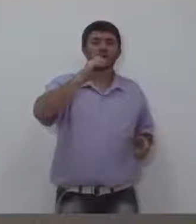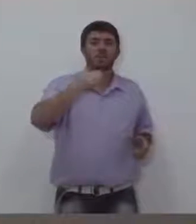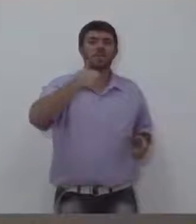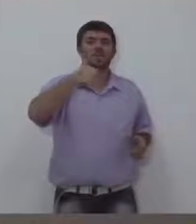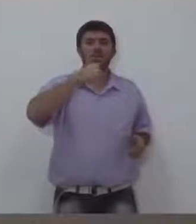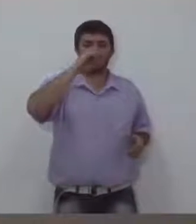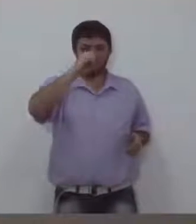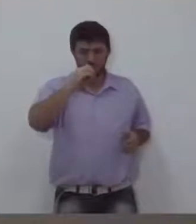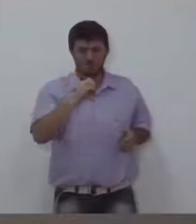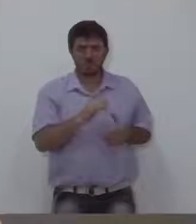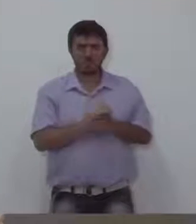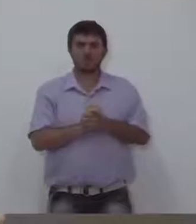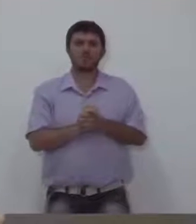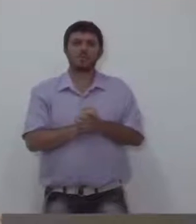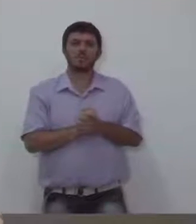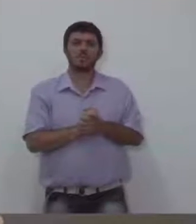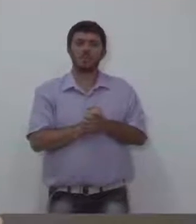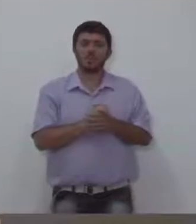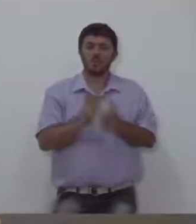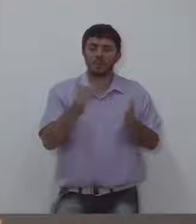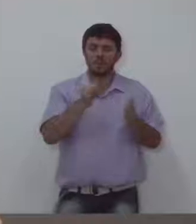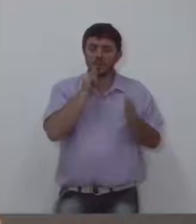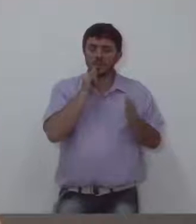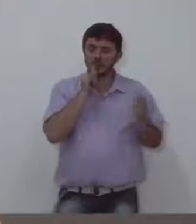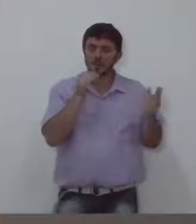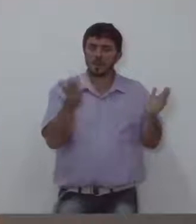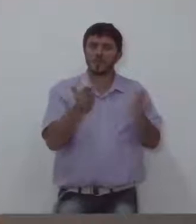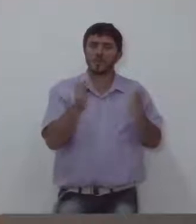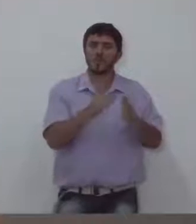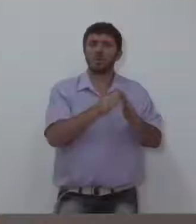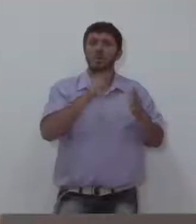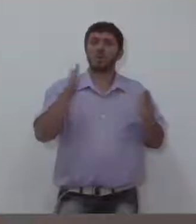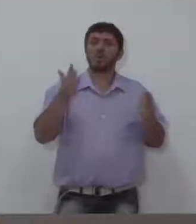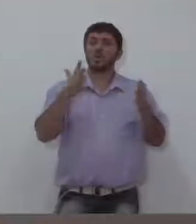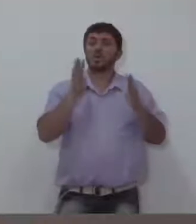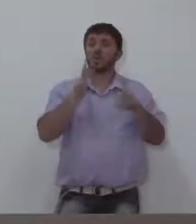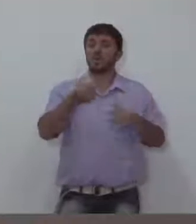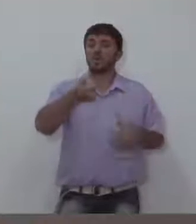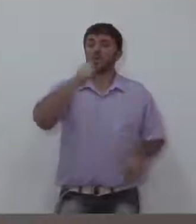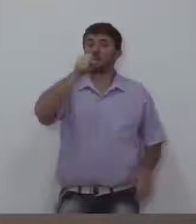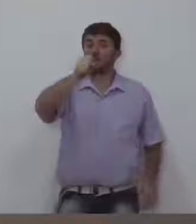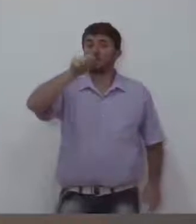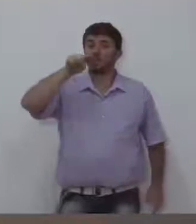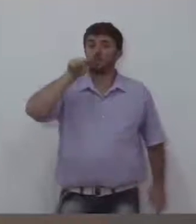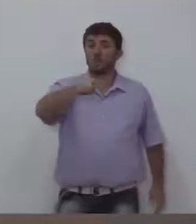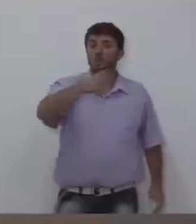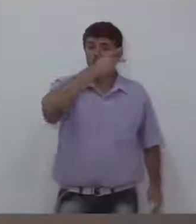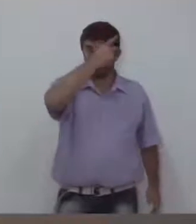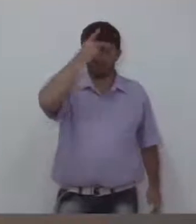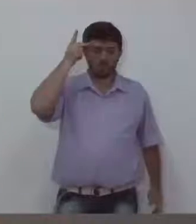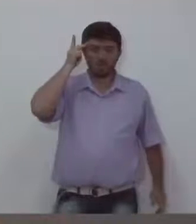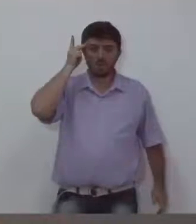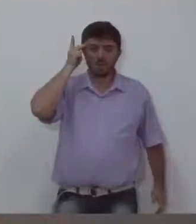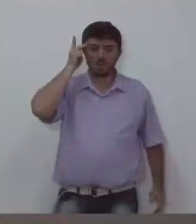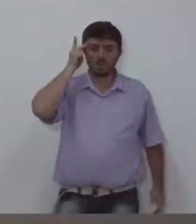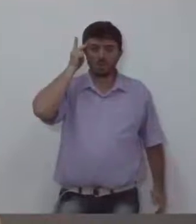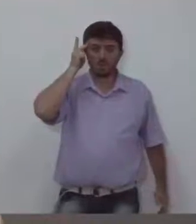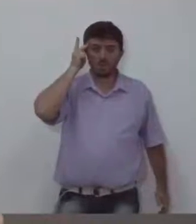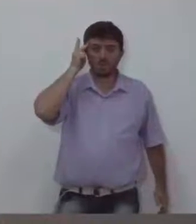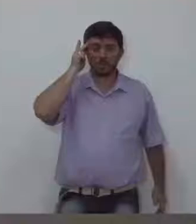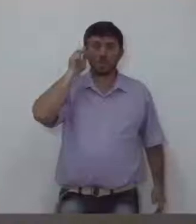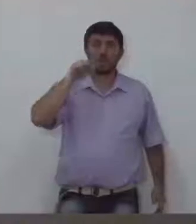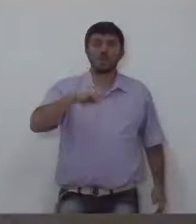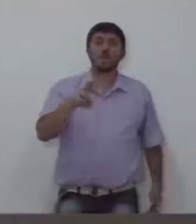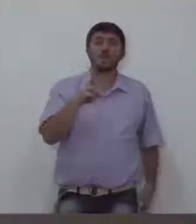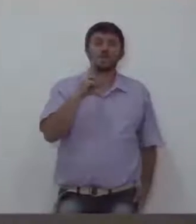essa mesma exemplo para agora, chega por perto de 8 mil idosos. Então, olha que interessante. Vinhedo foi eleita até,